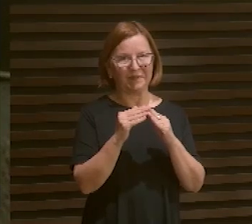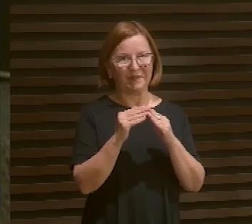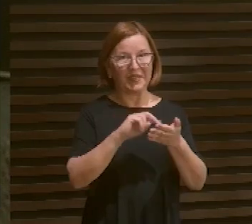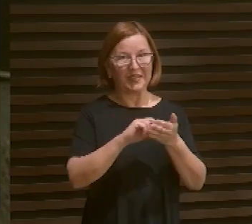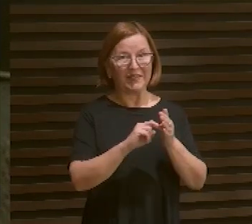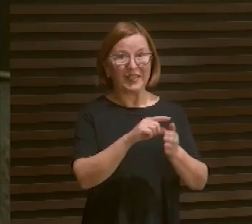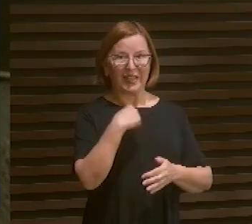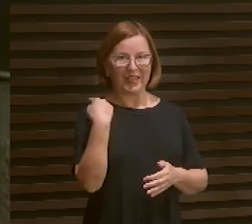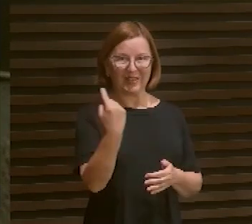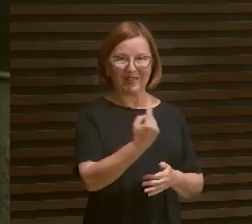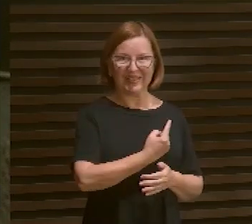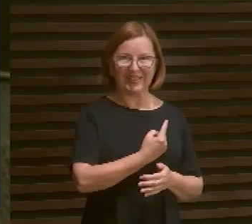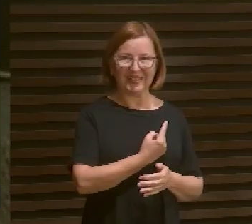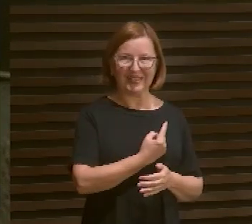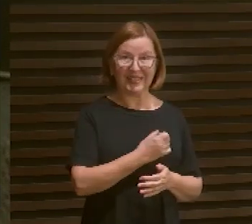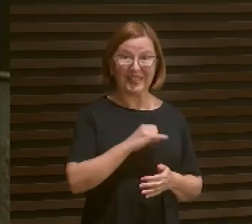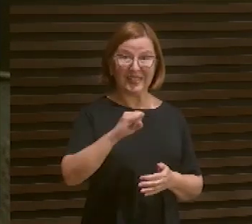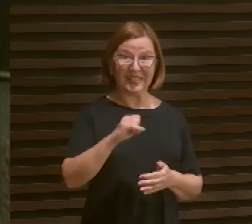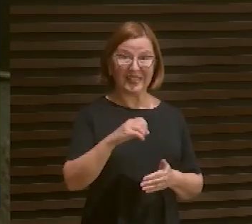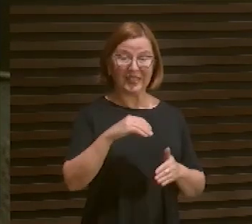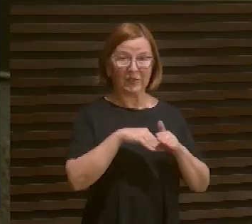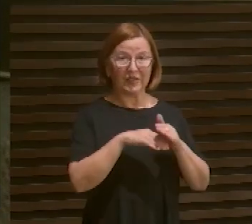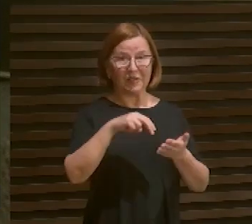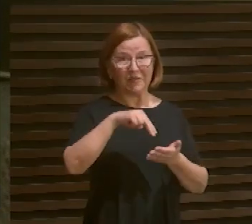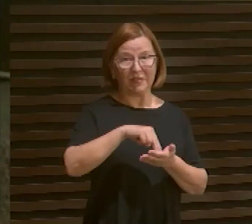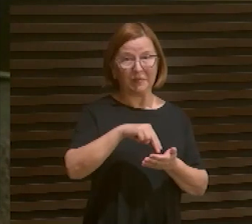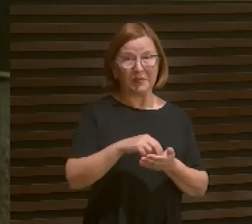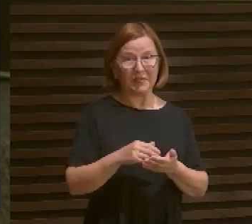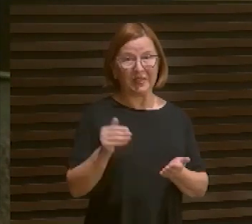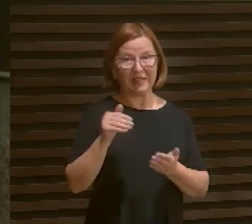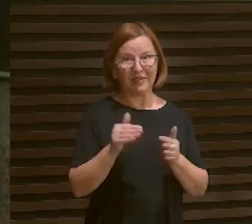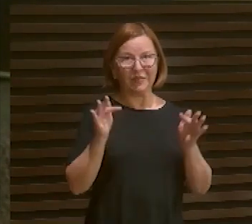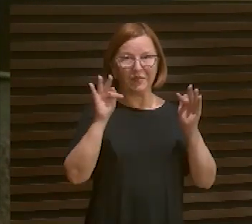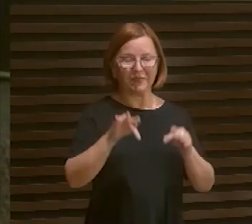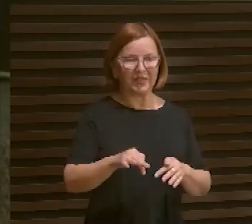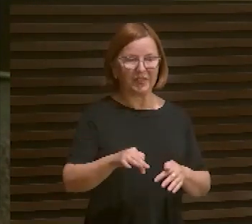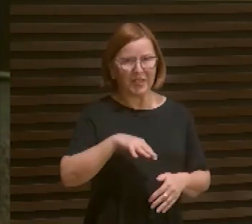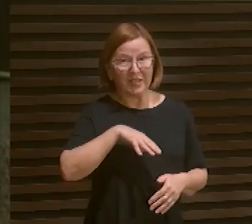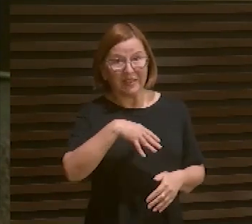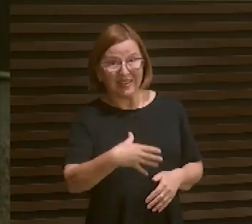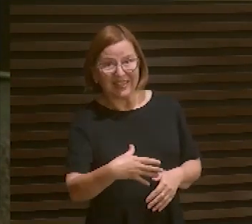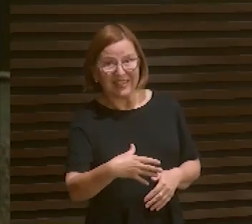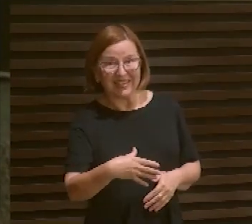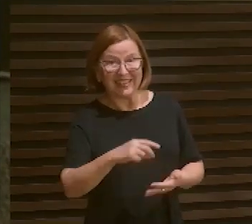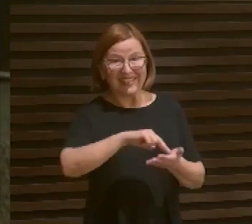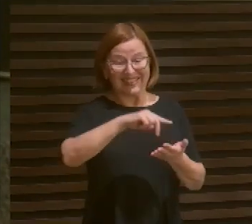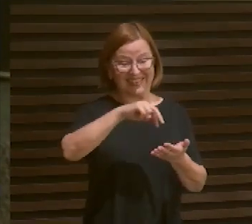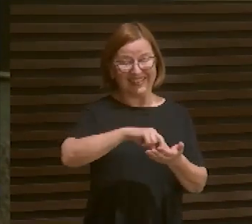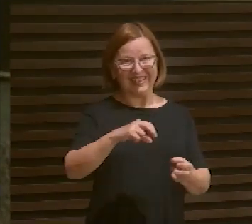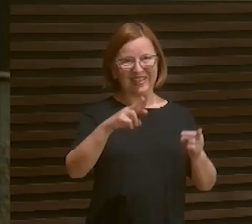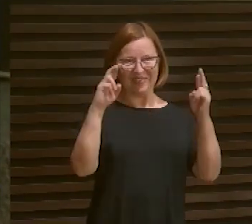somos nós, se guardarmos firmes até o fim a ousadia e a exultação